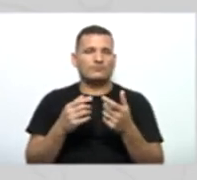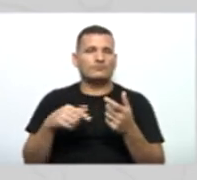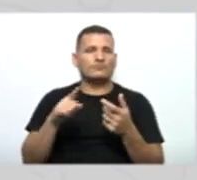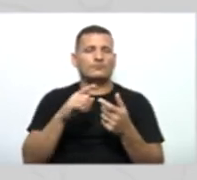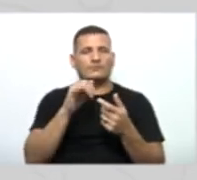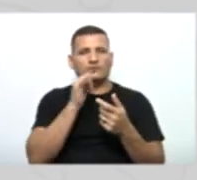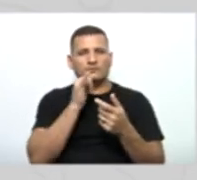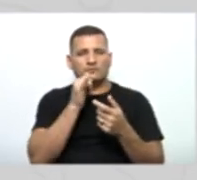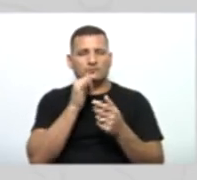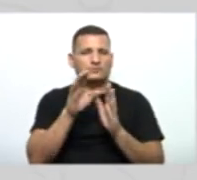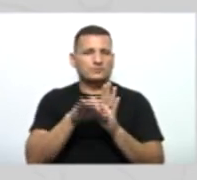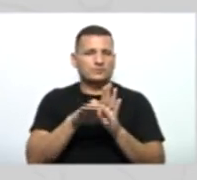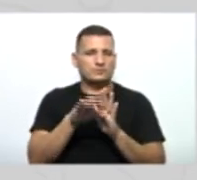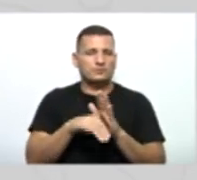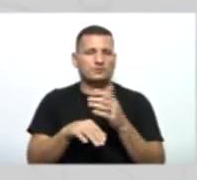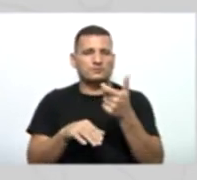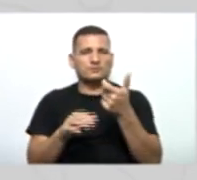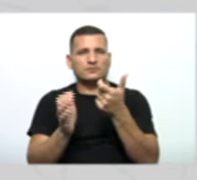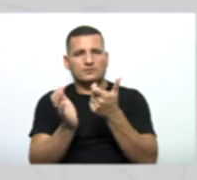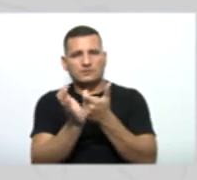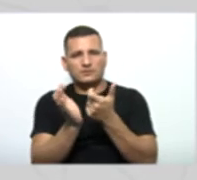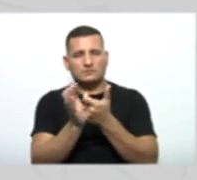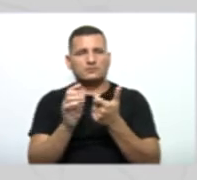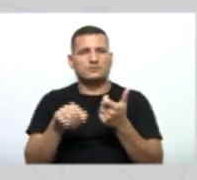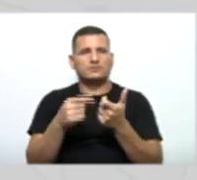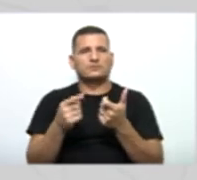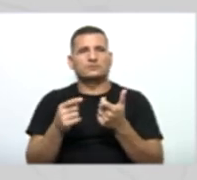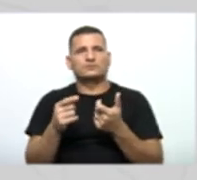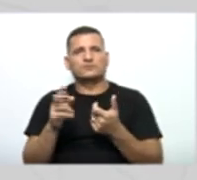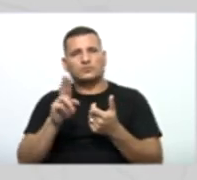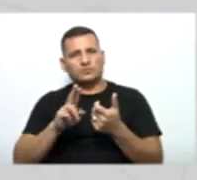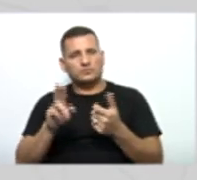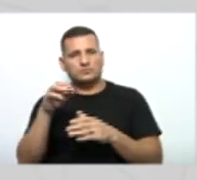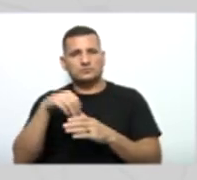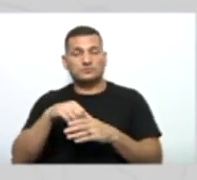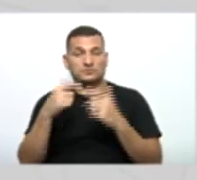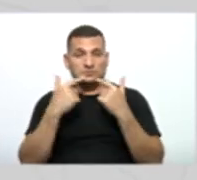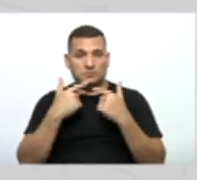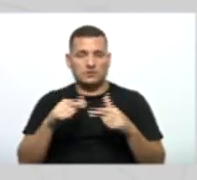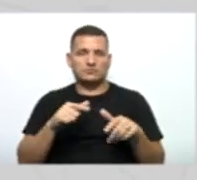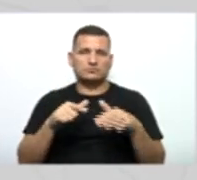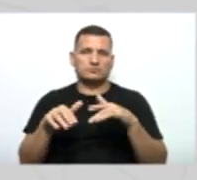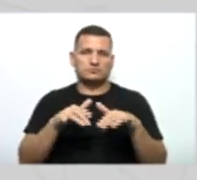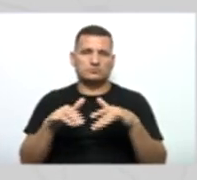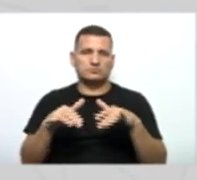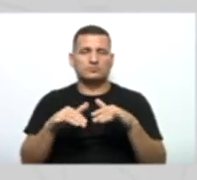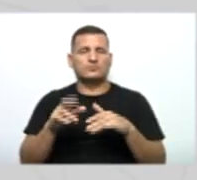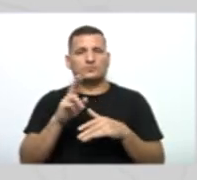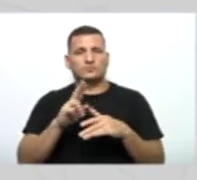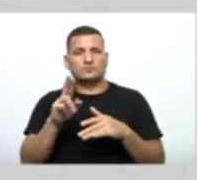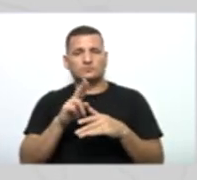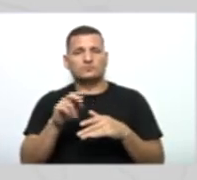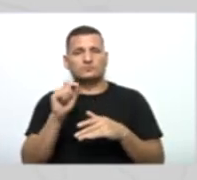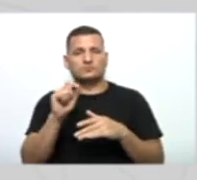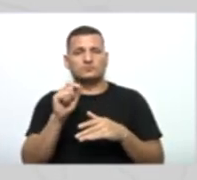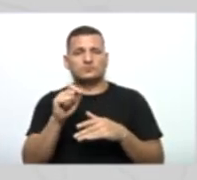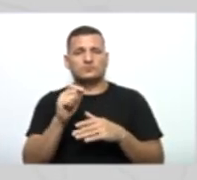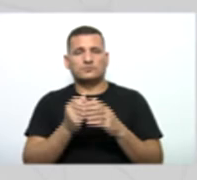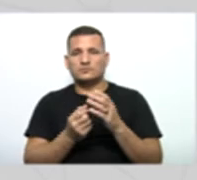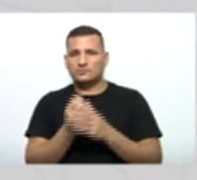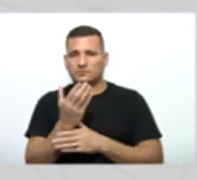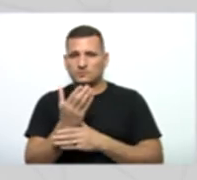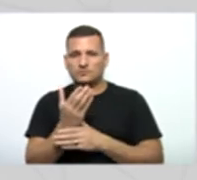exemplos conceituais de classe, depois aplicamos esse conceito na linguagem de programação Python, nós estamos utilizando a criação